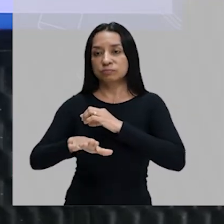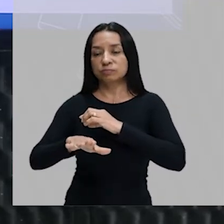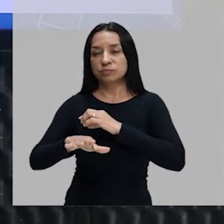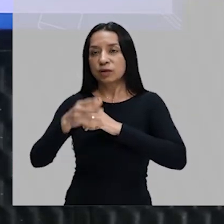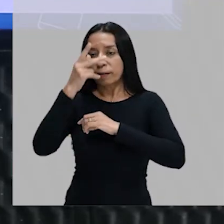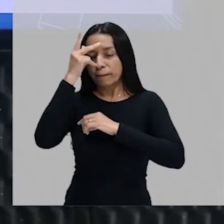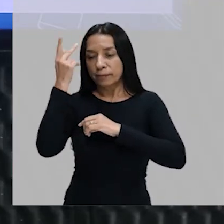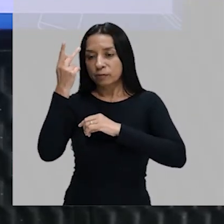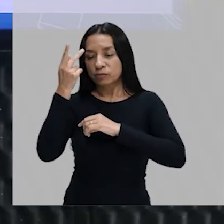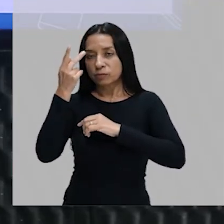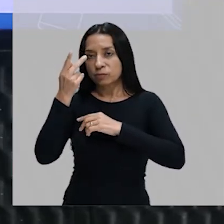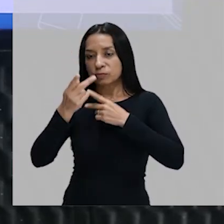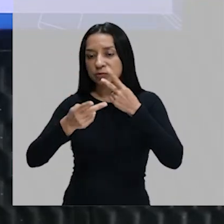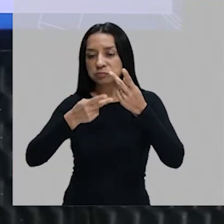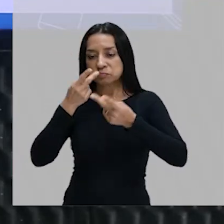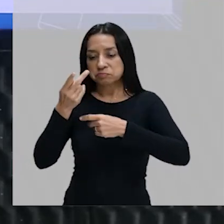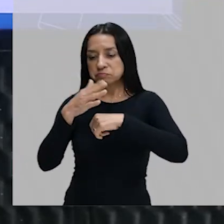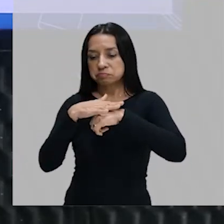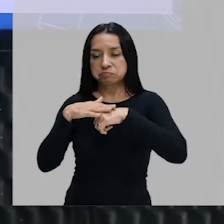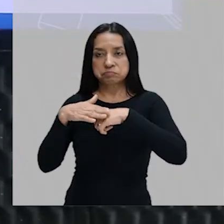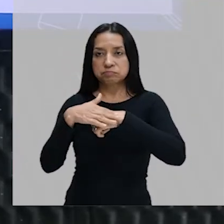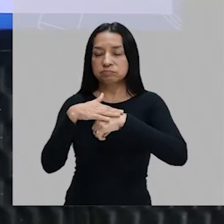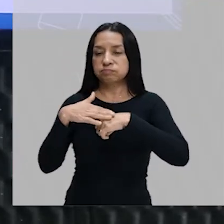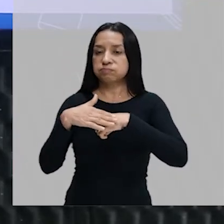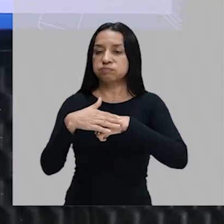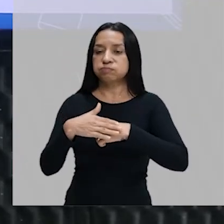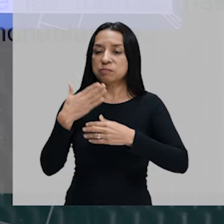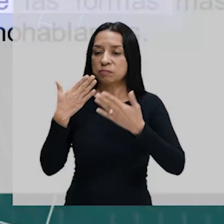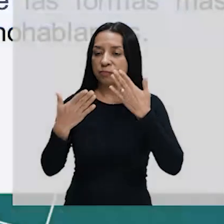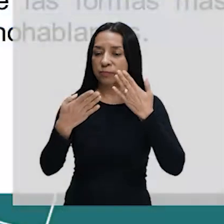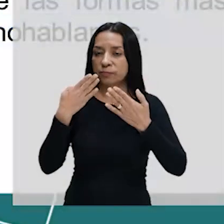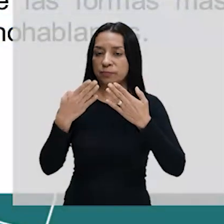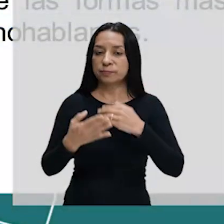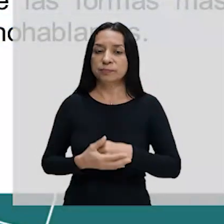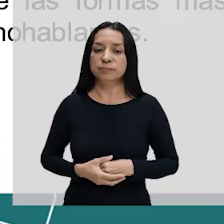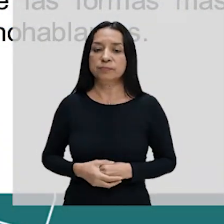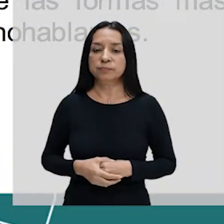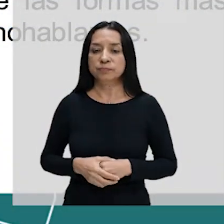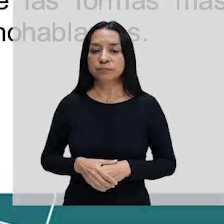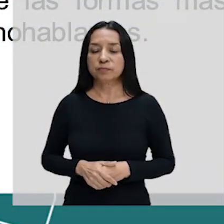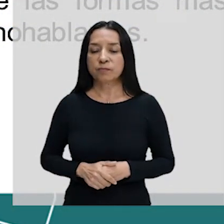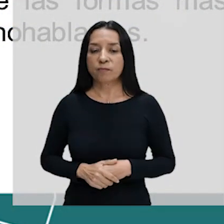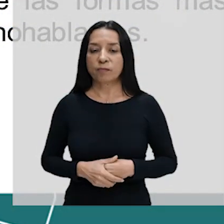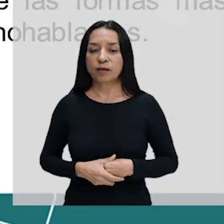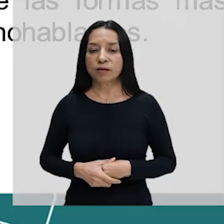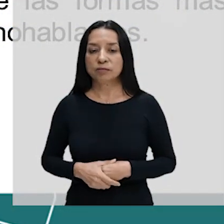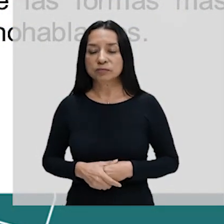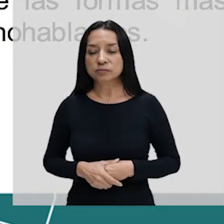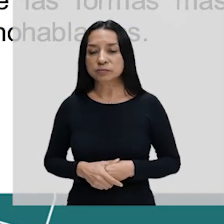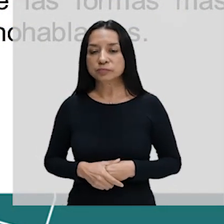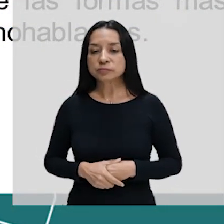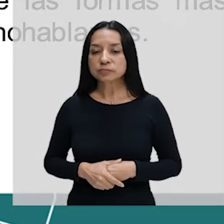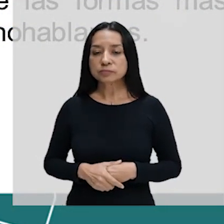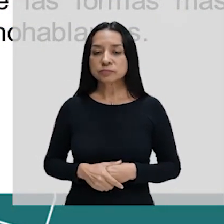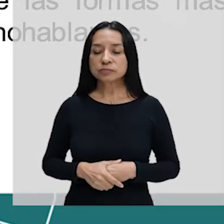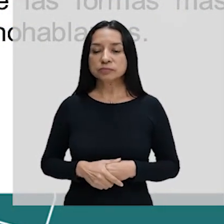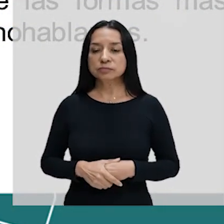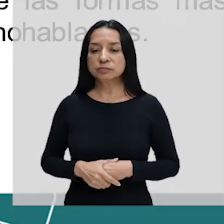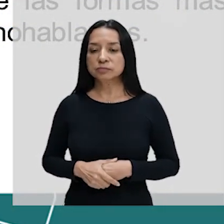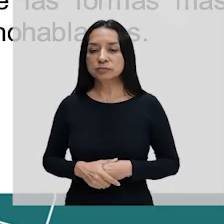eu estou falando. Además, cada persona tiene valores